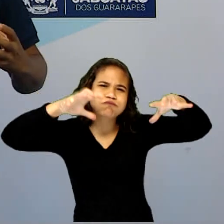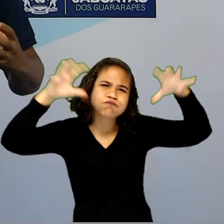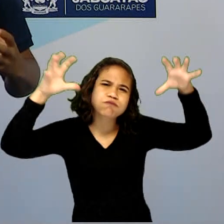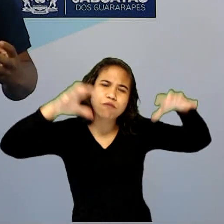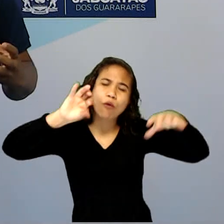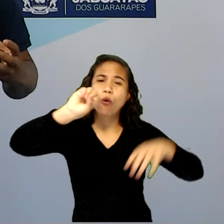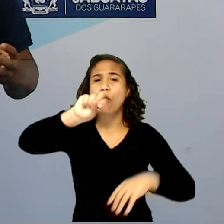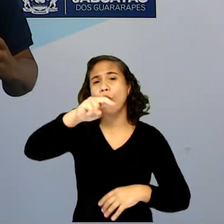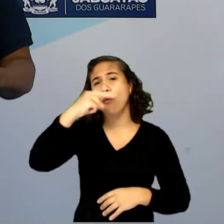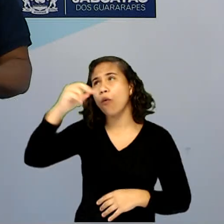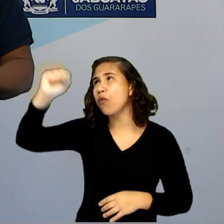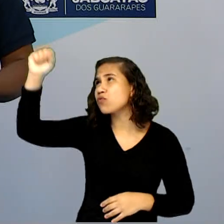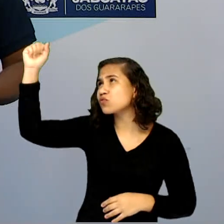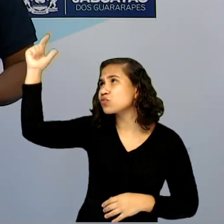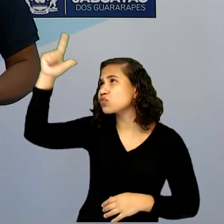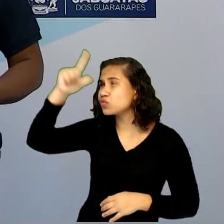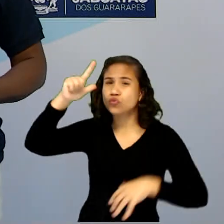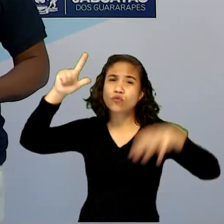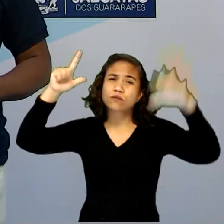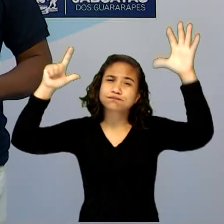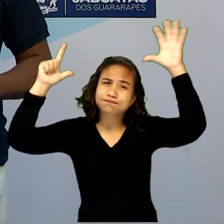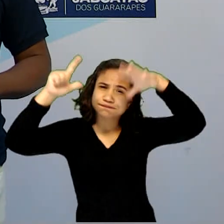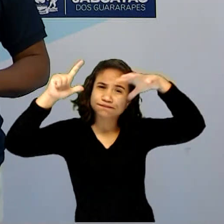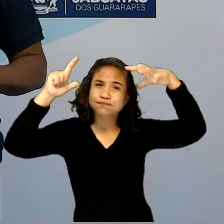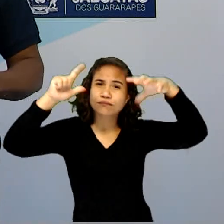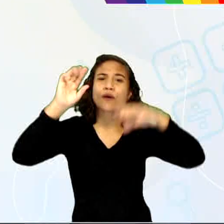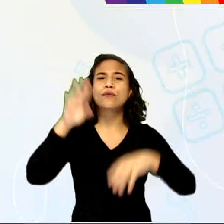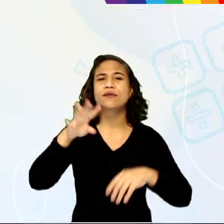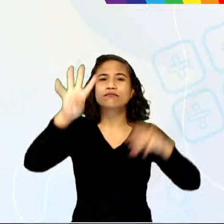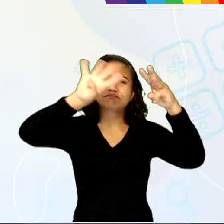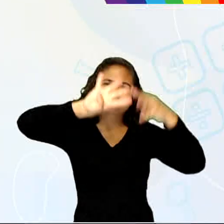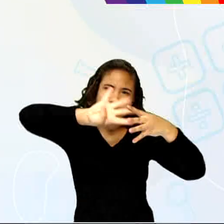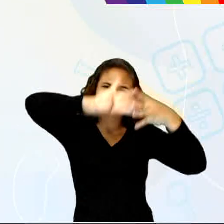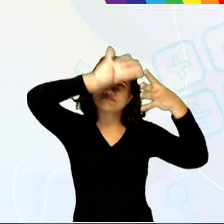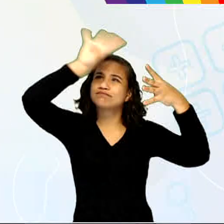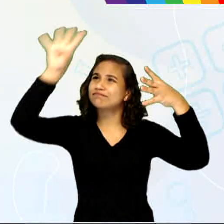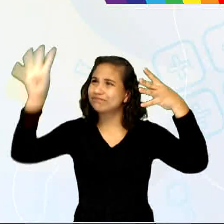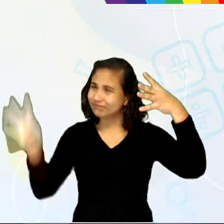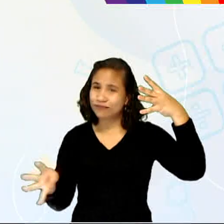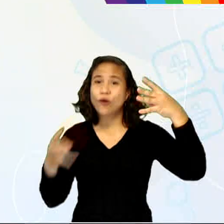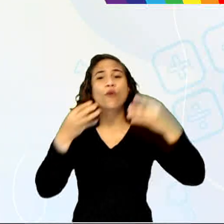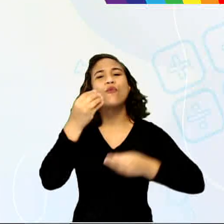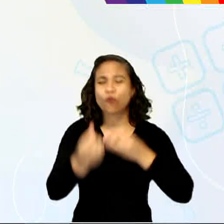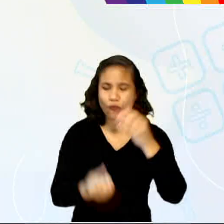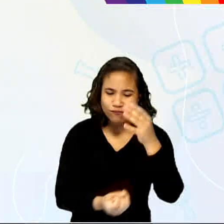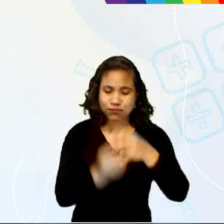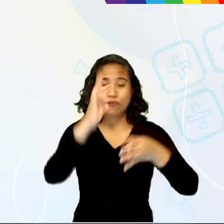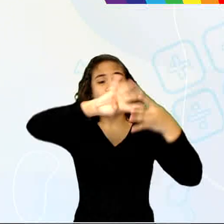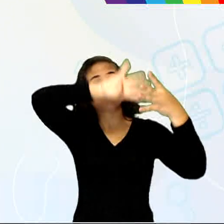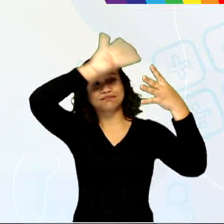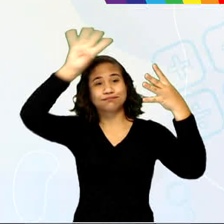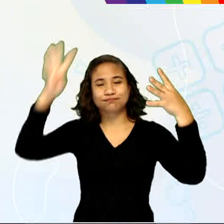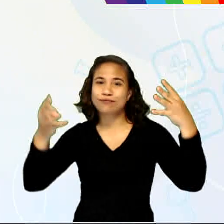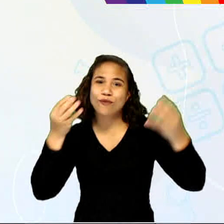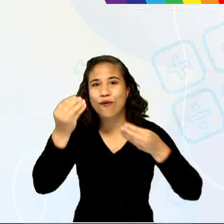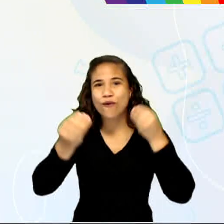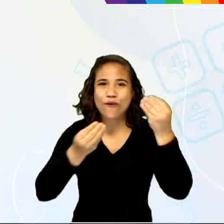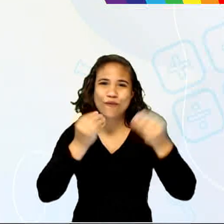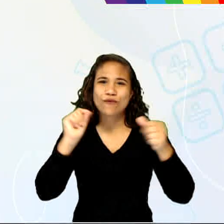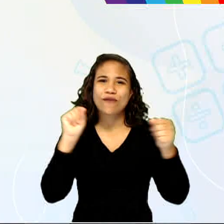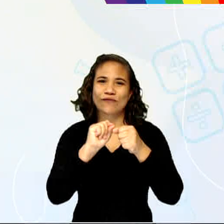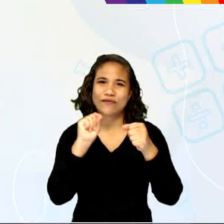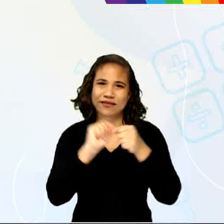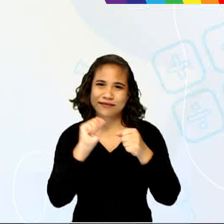o sol, é o arco-íris. Você sabe como surge o arco-íris? Um